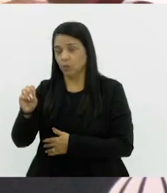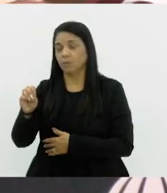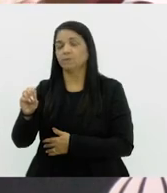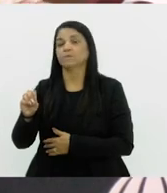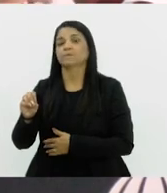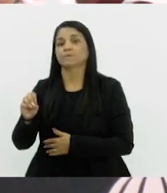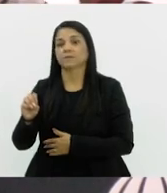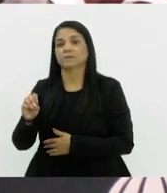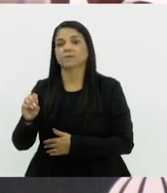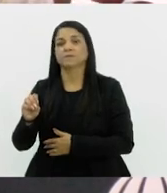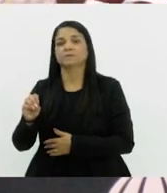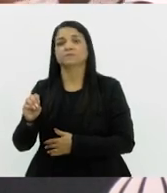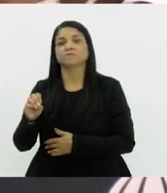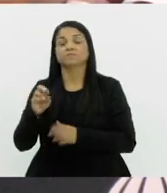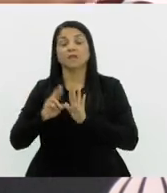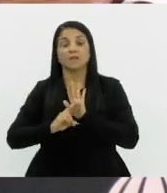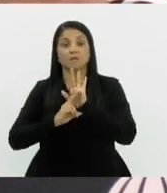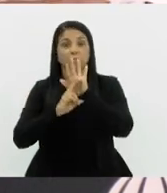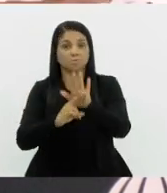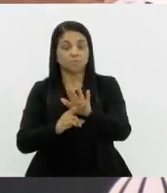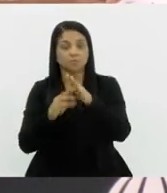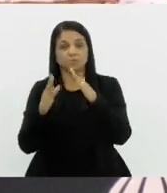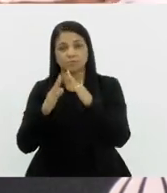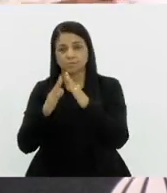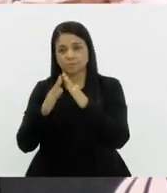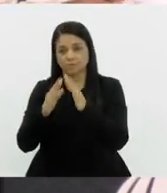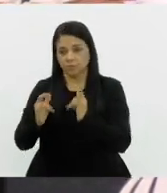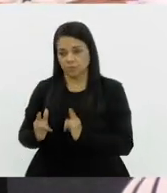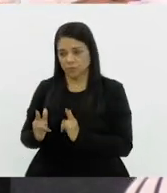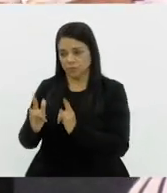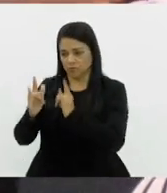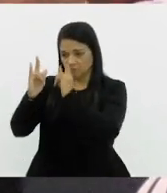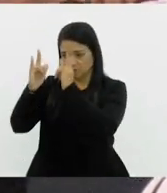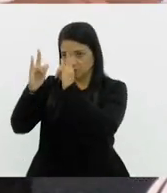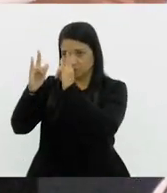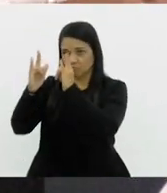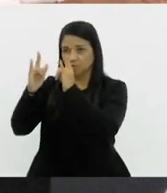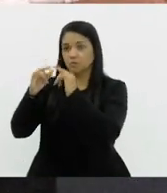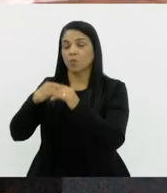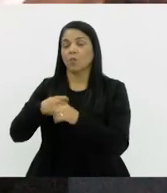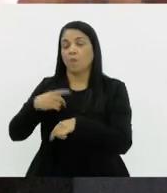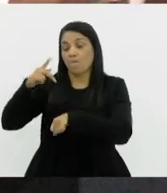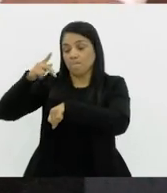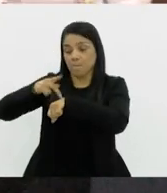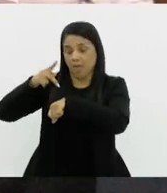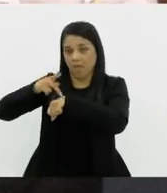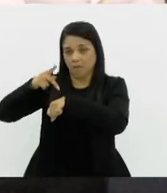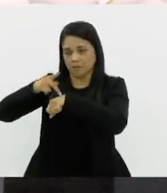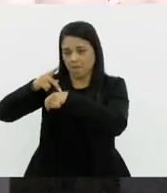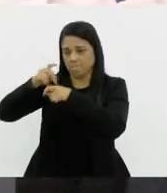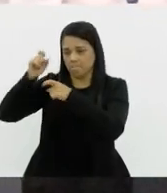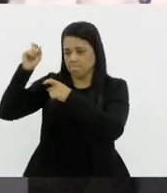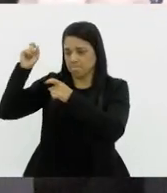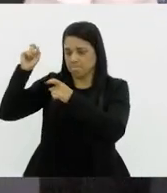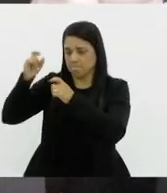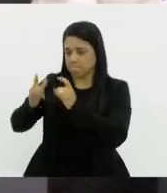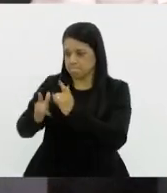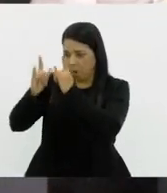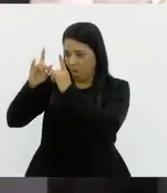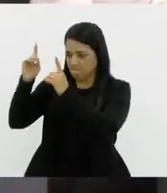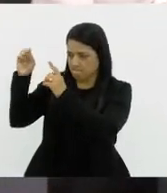né? Ele é representante dos moradores do edifício que foi atingido por pedras que caíram